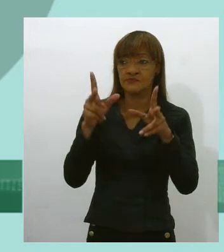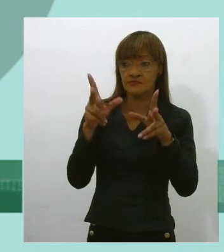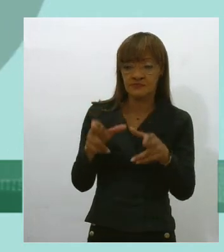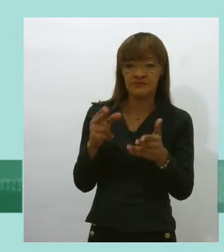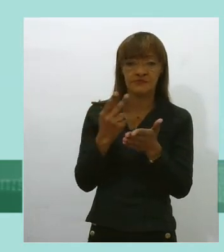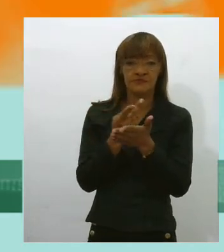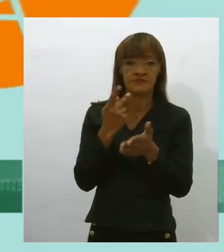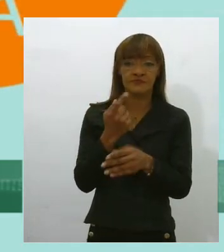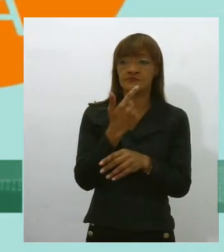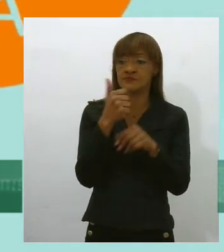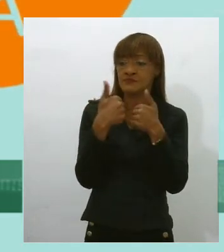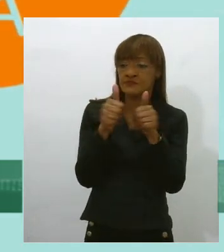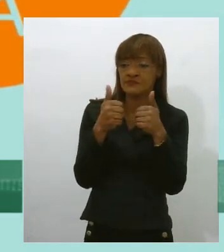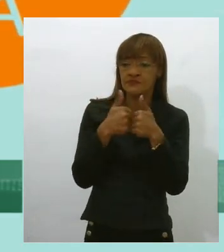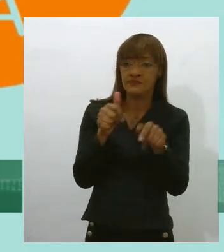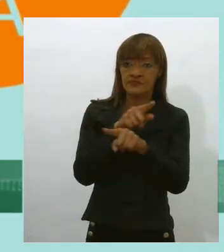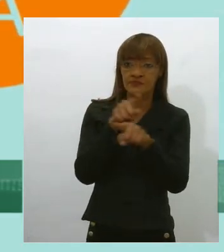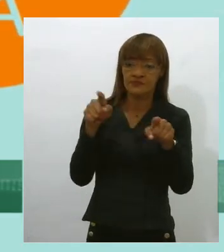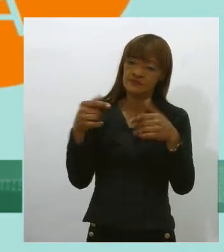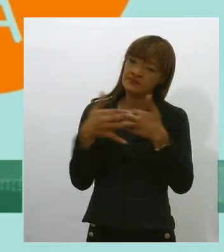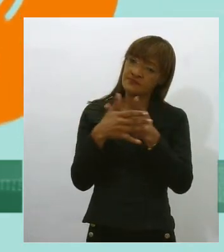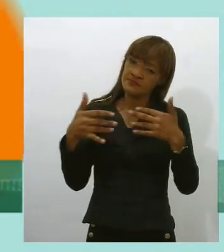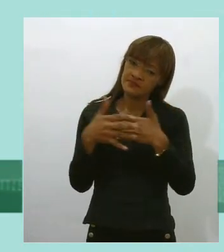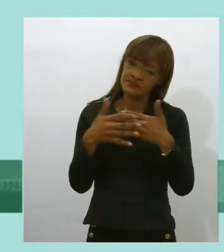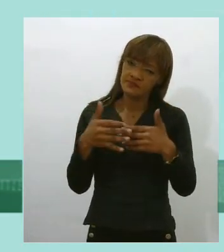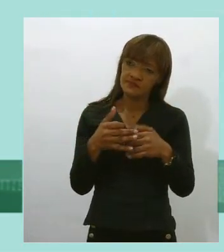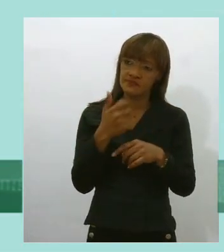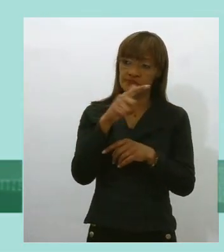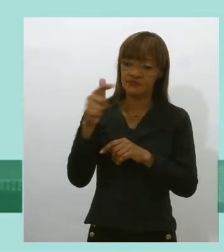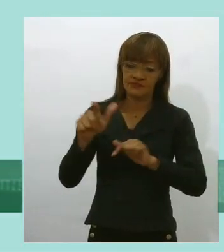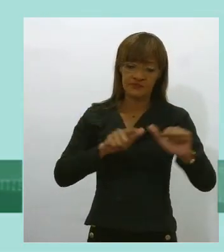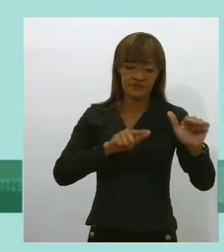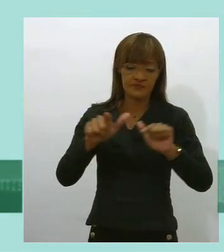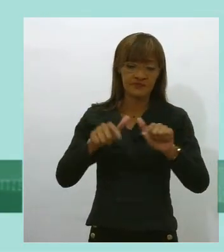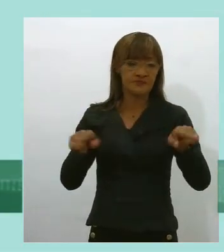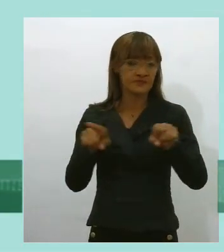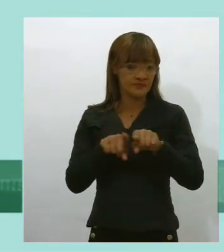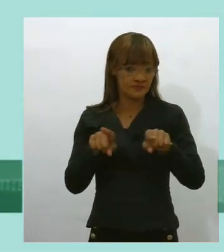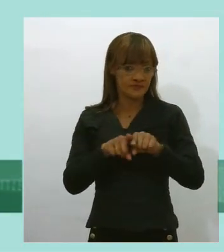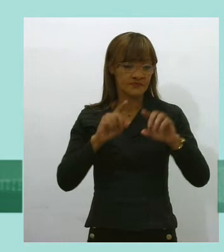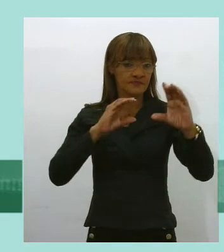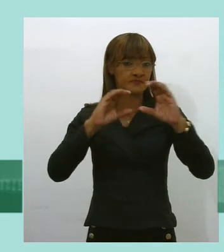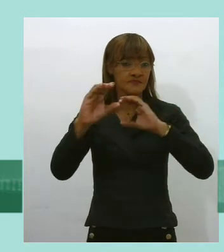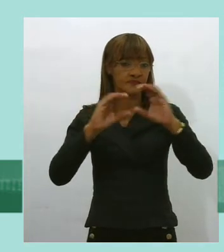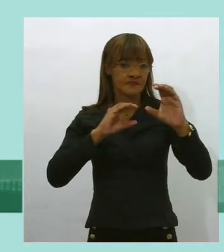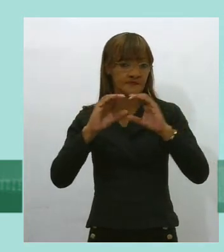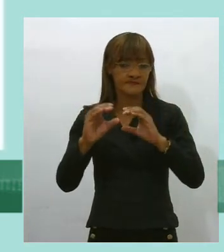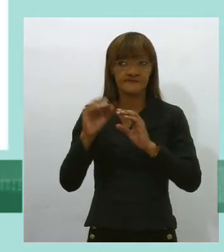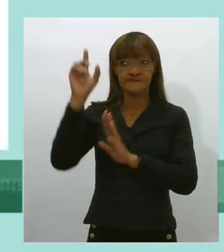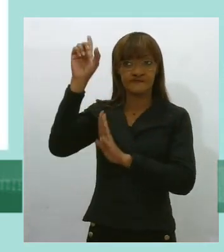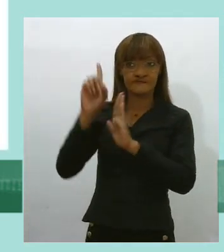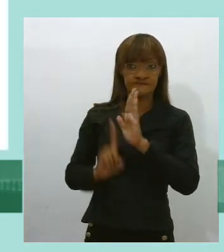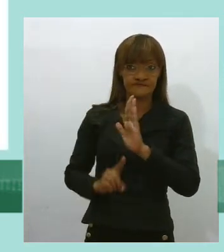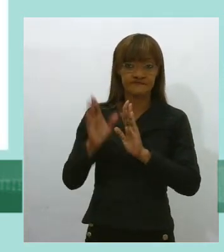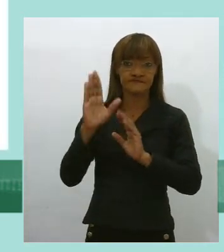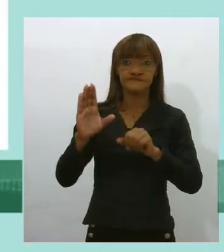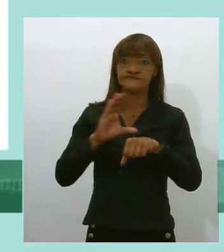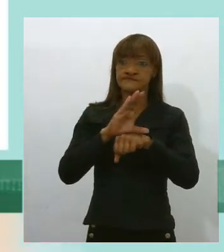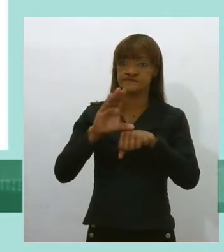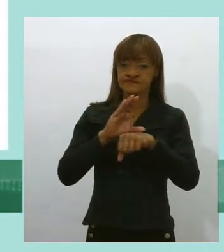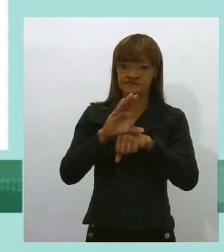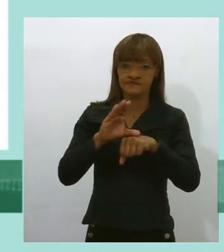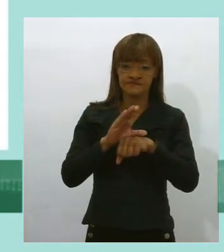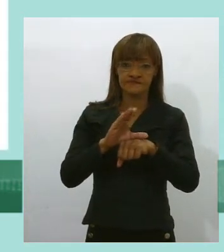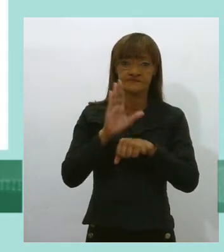transporte da sua cidade assim como os outros serviços públicos a comunicação é um direito previsto na Constituição mais diferente do